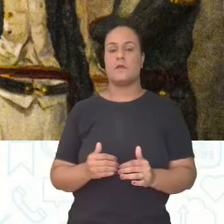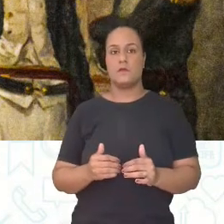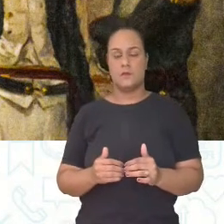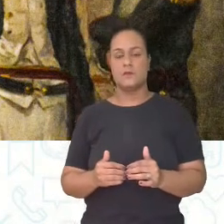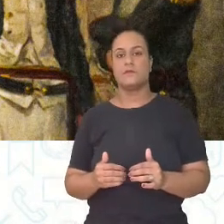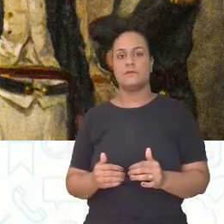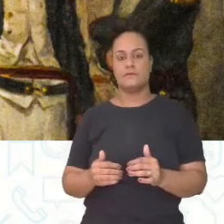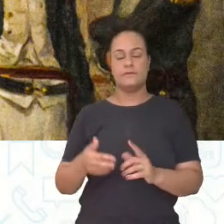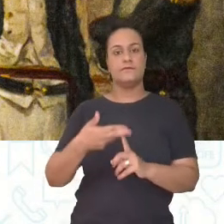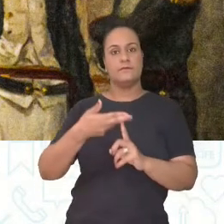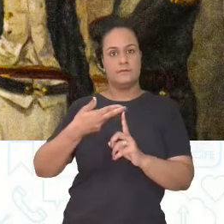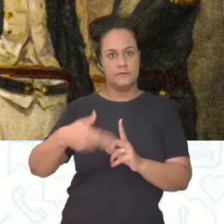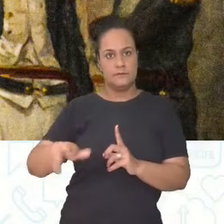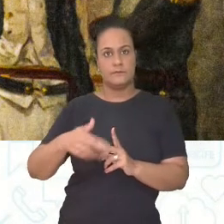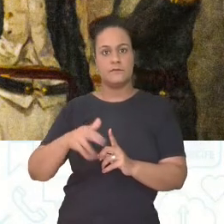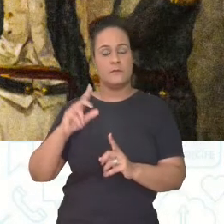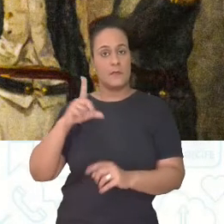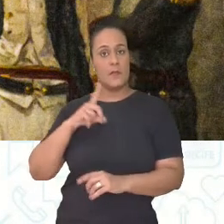objetivo, né,